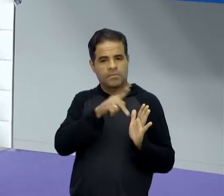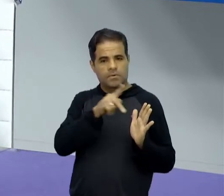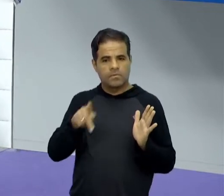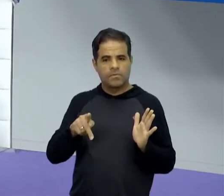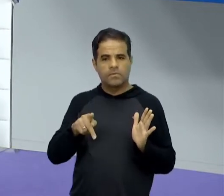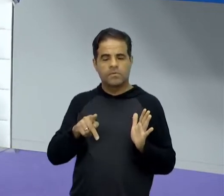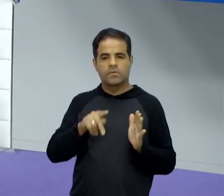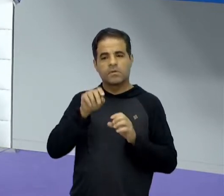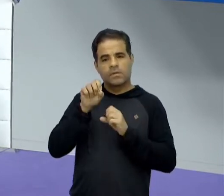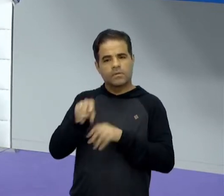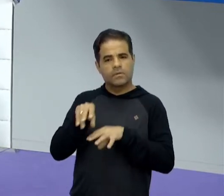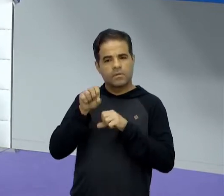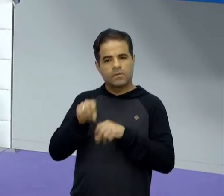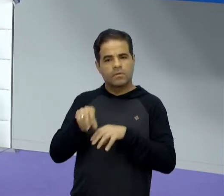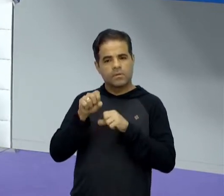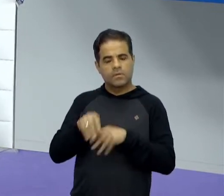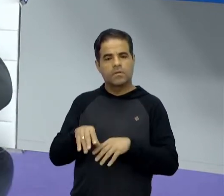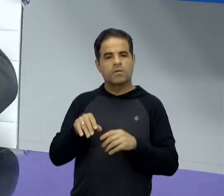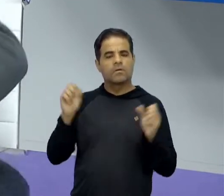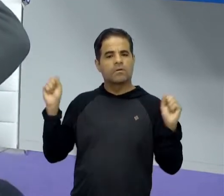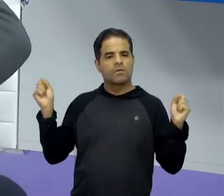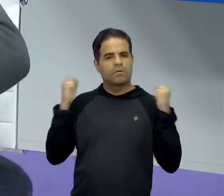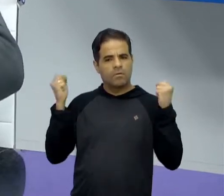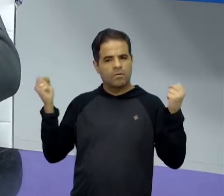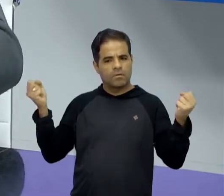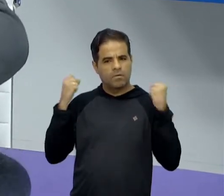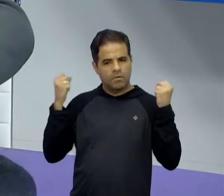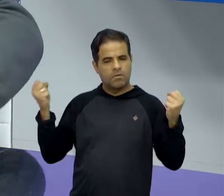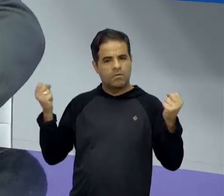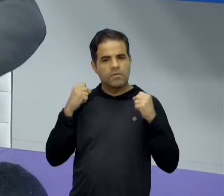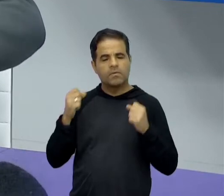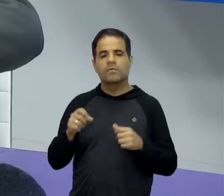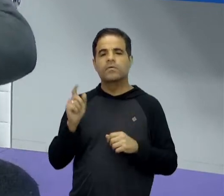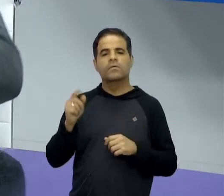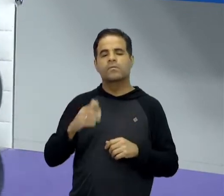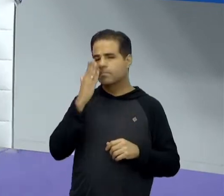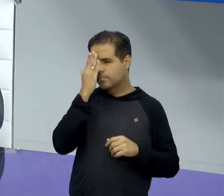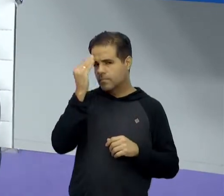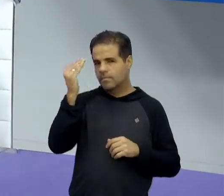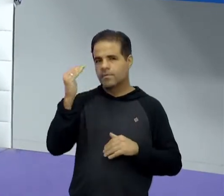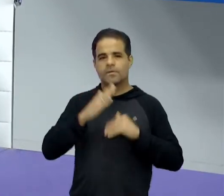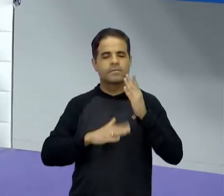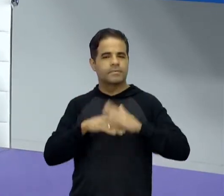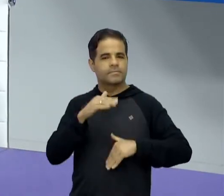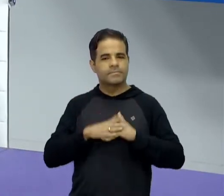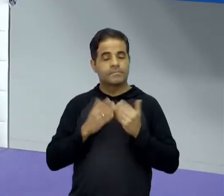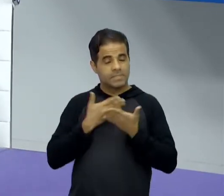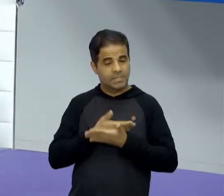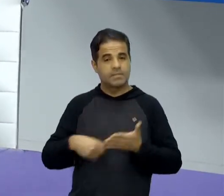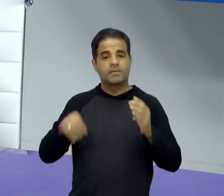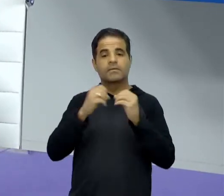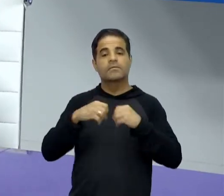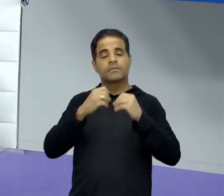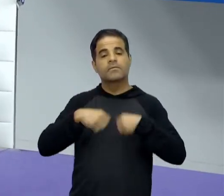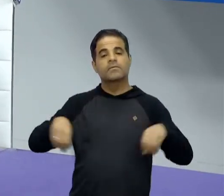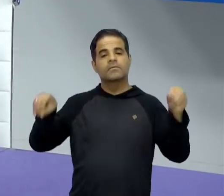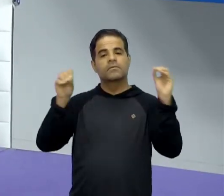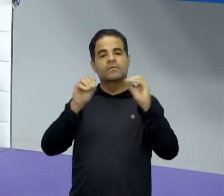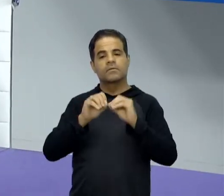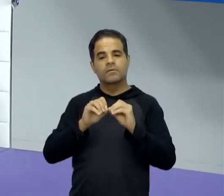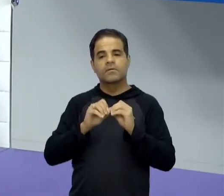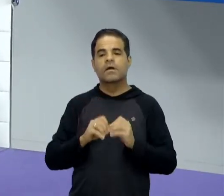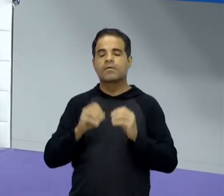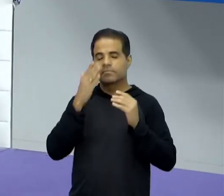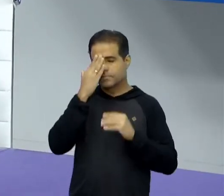de Educação Física, estrela popular aqui no Centro de Mídias.